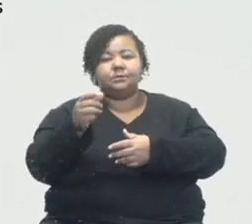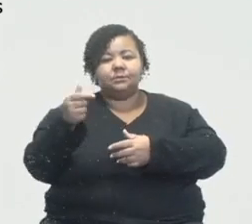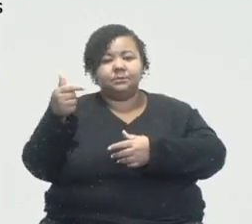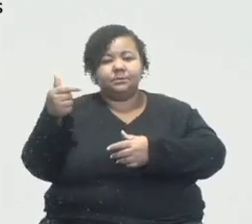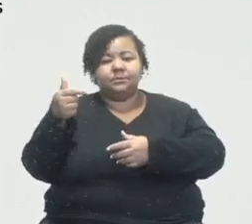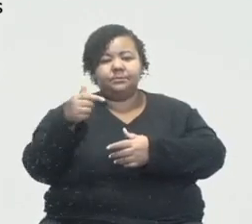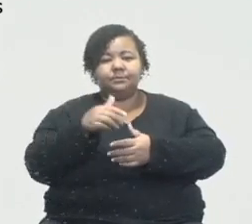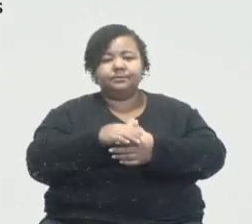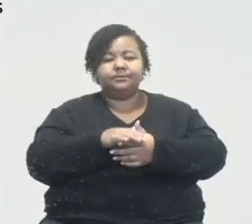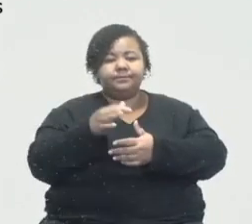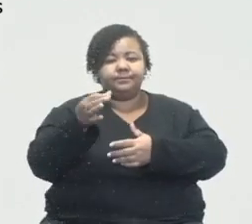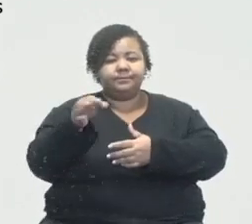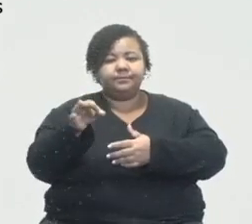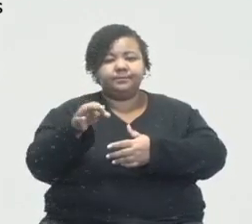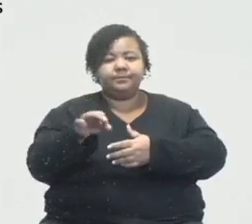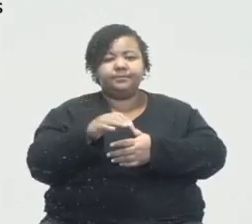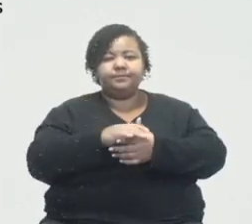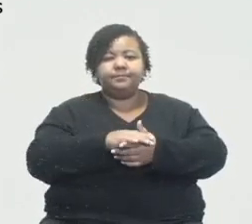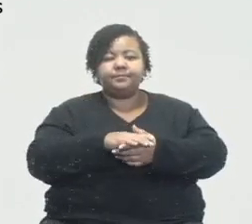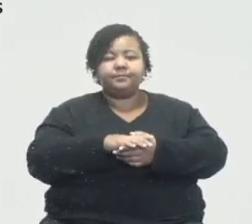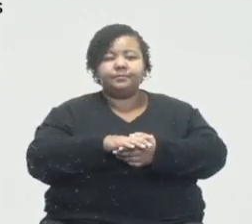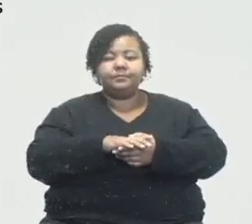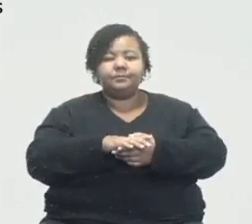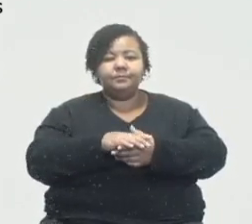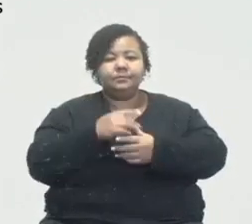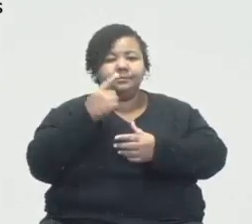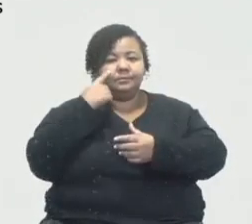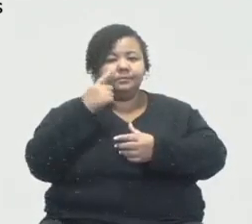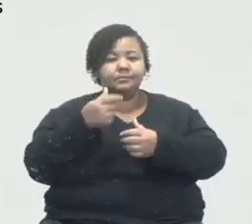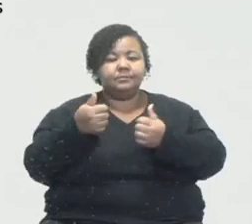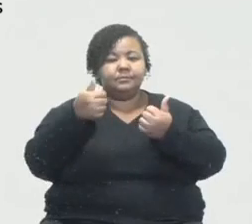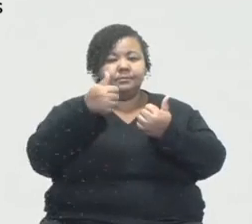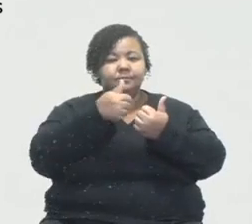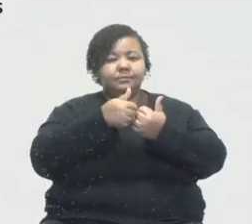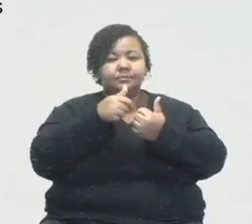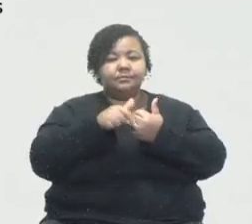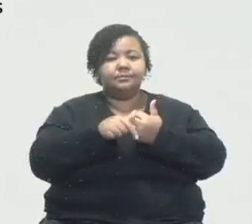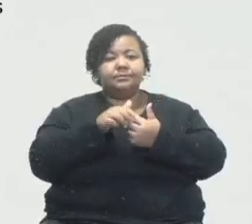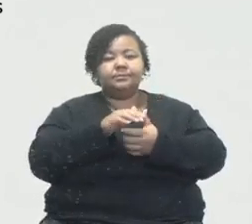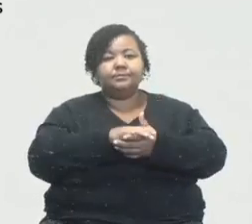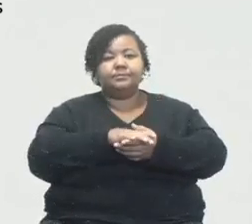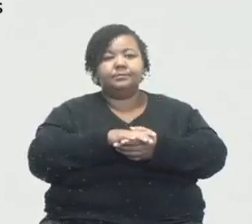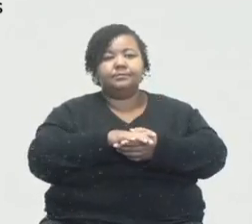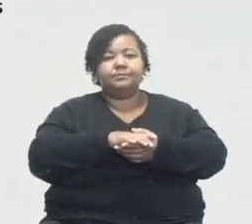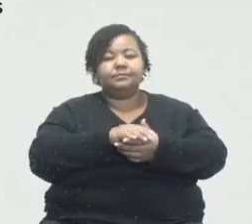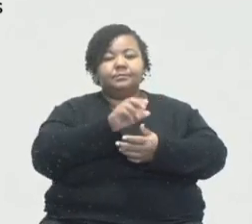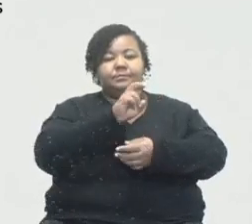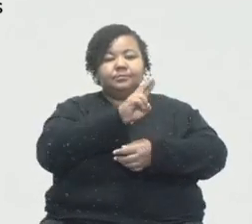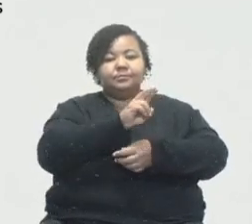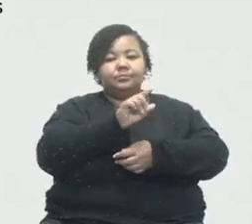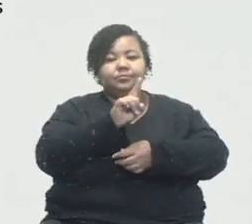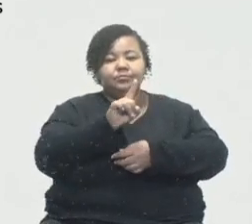W2, certo? Então, estamos trabalhando com esta representação, O1,